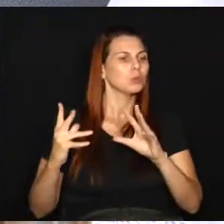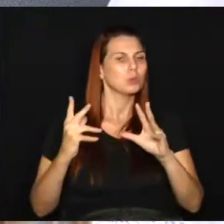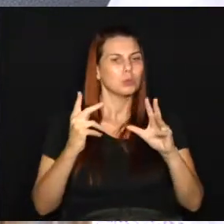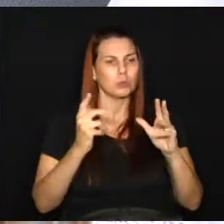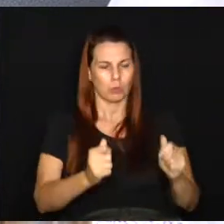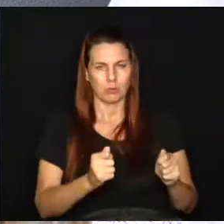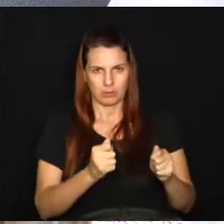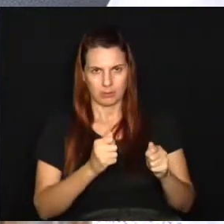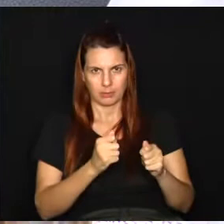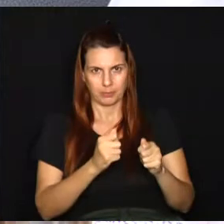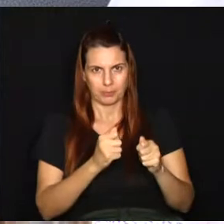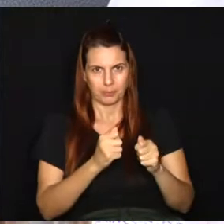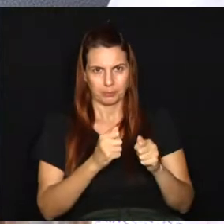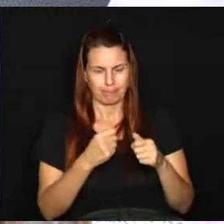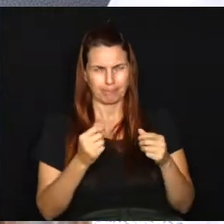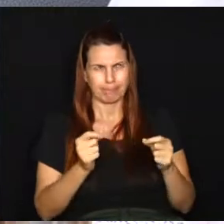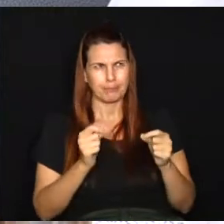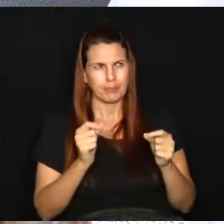os